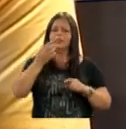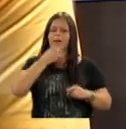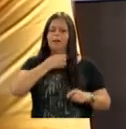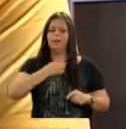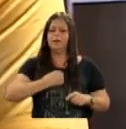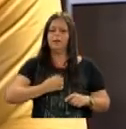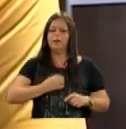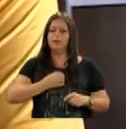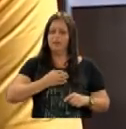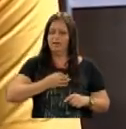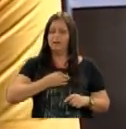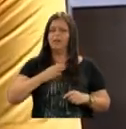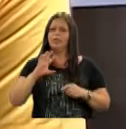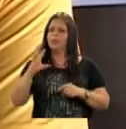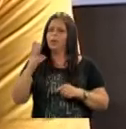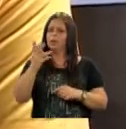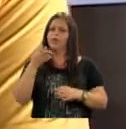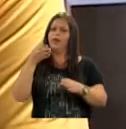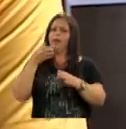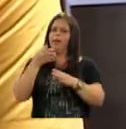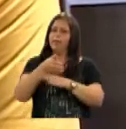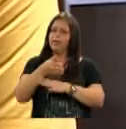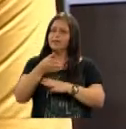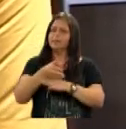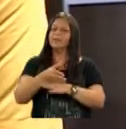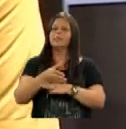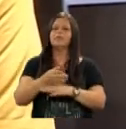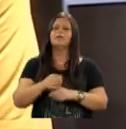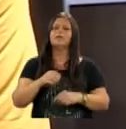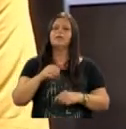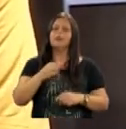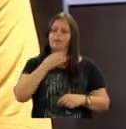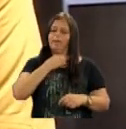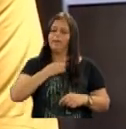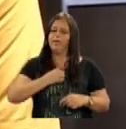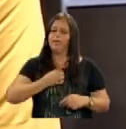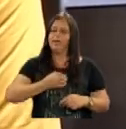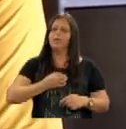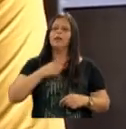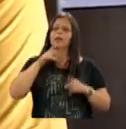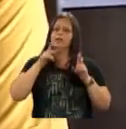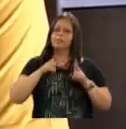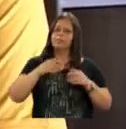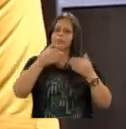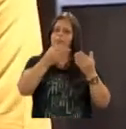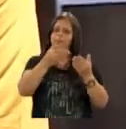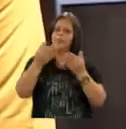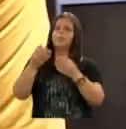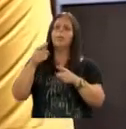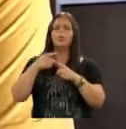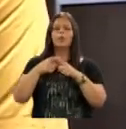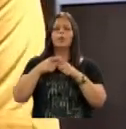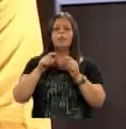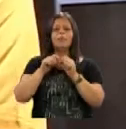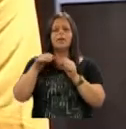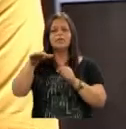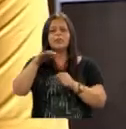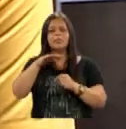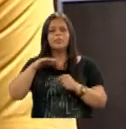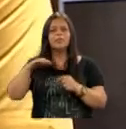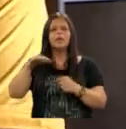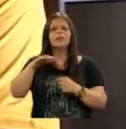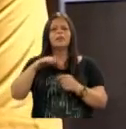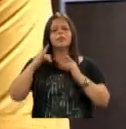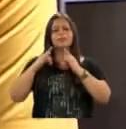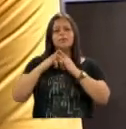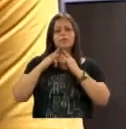diz assim olha essa medalha de participação é uma medalha que as pessoas recebe porque fazem parte de um contexto fazem parte de uma entidade